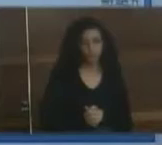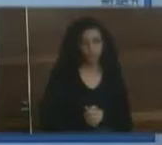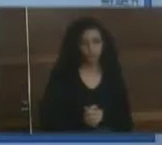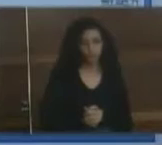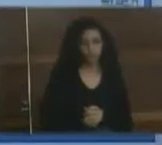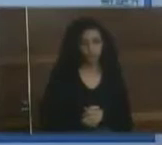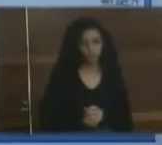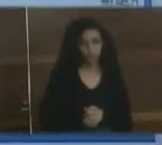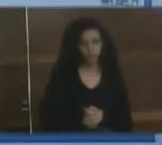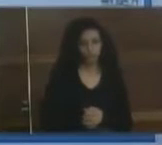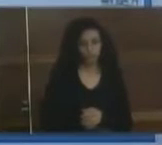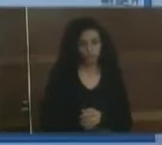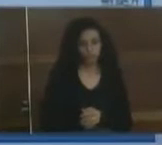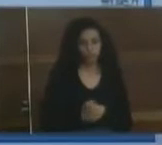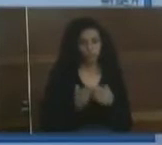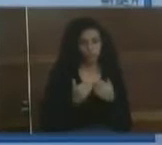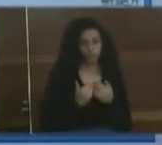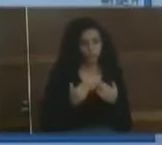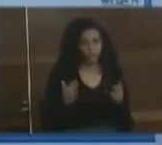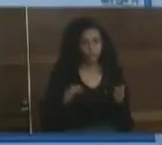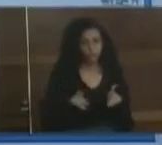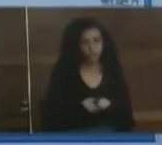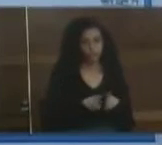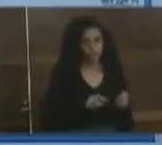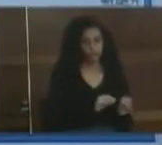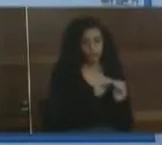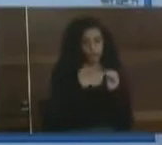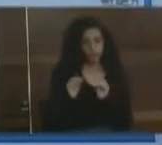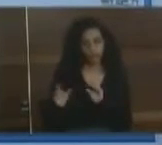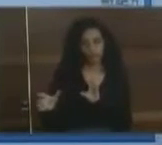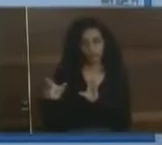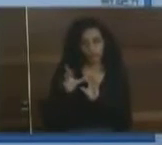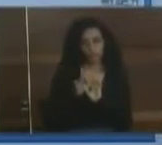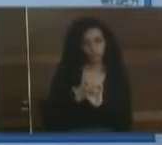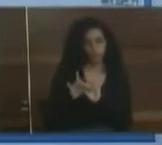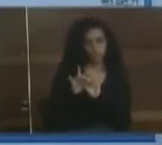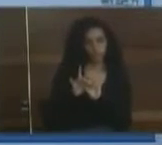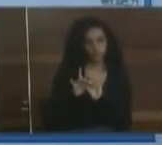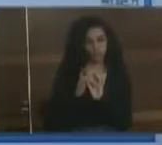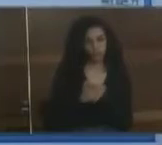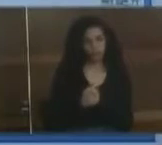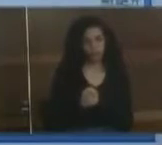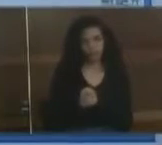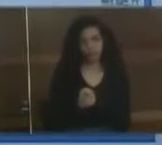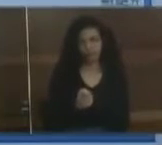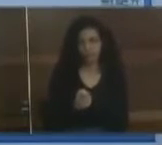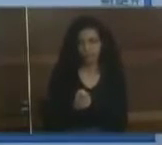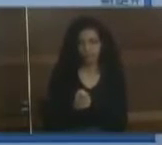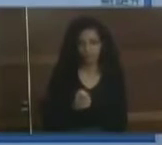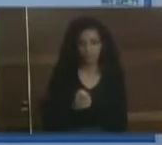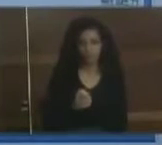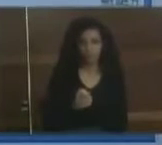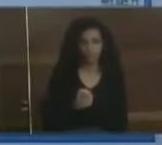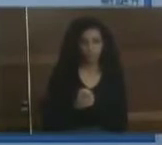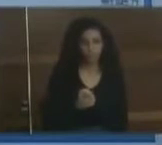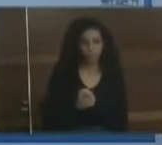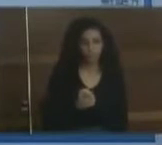é mas abrimos também as transferências da união que estão dentro das transferências correntes e